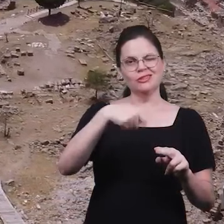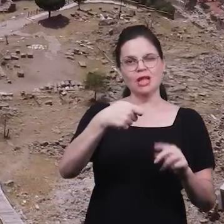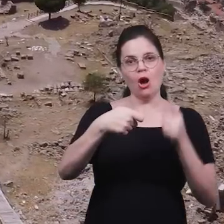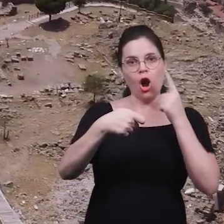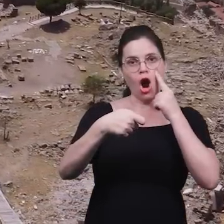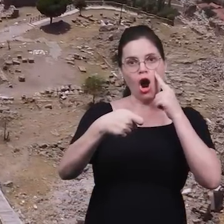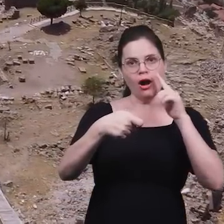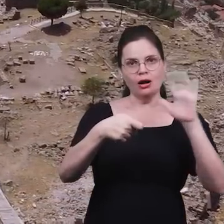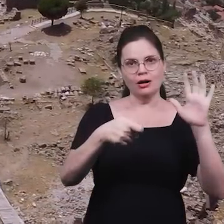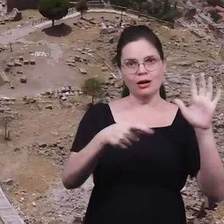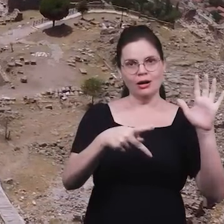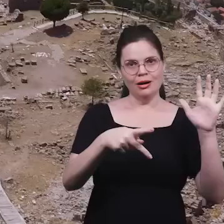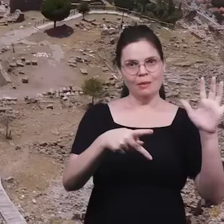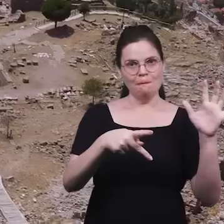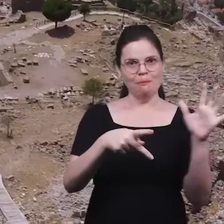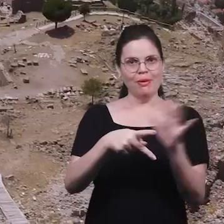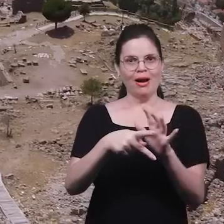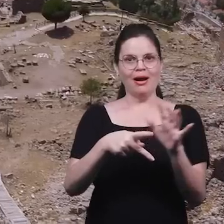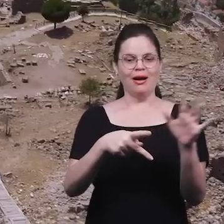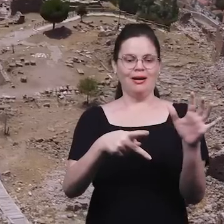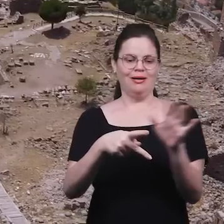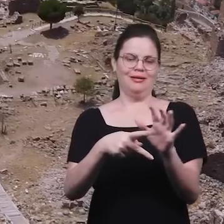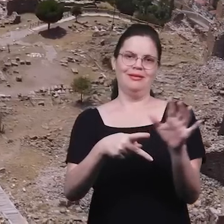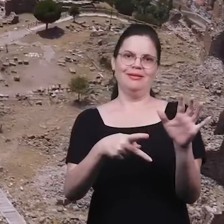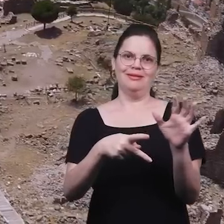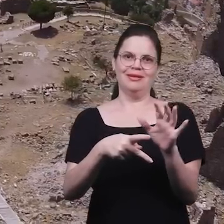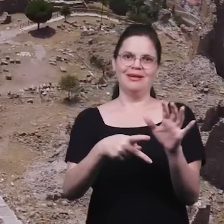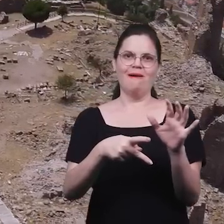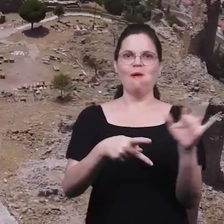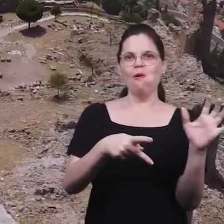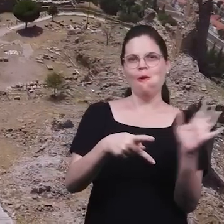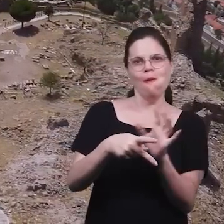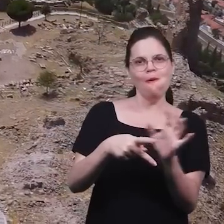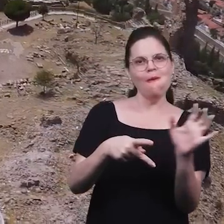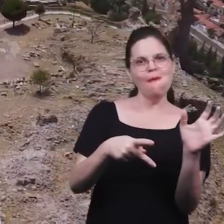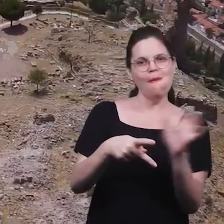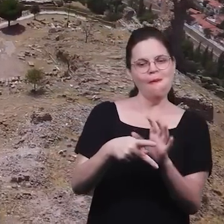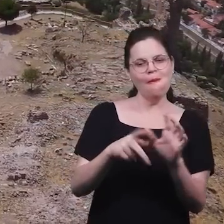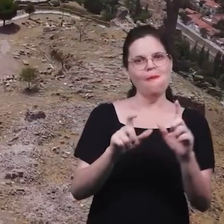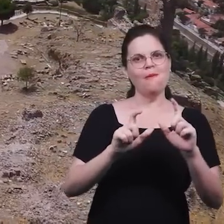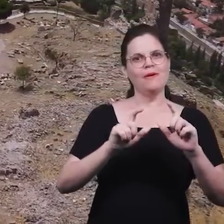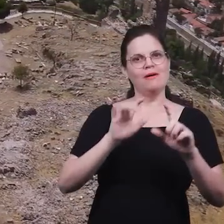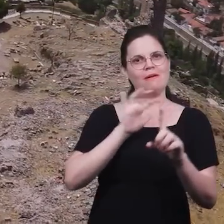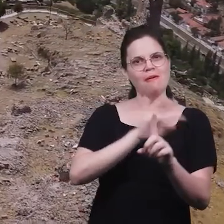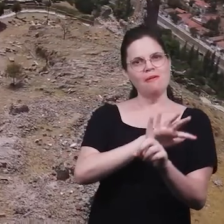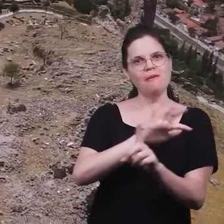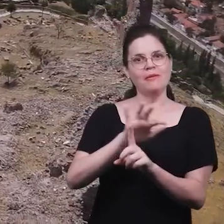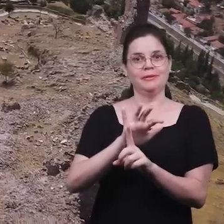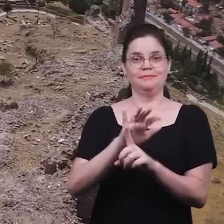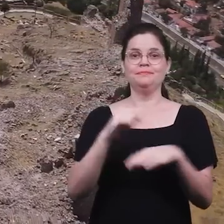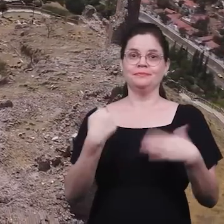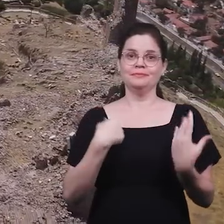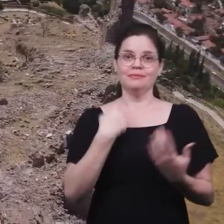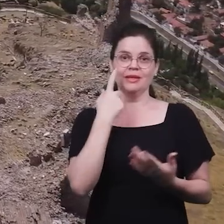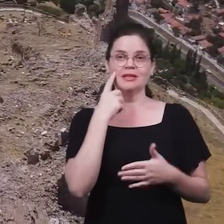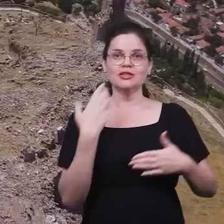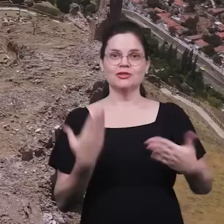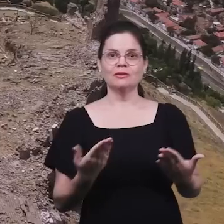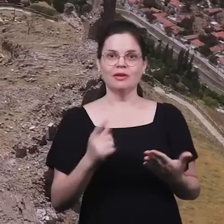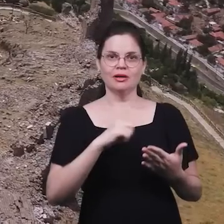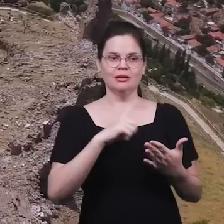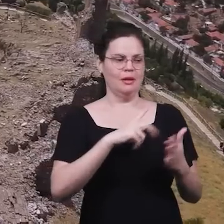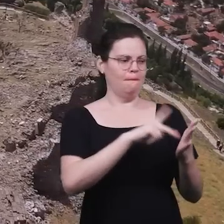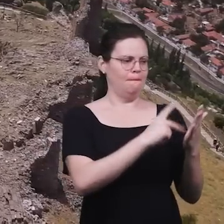do reino. Observe, o reino. Então, nós vamos ver as parábolas do reino do capítulo 3 de Mateus.